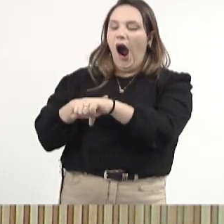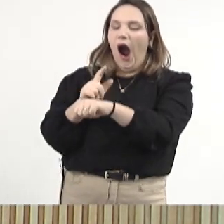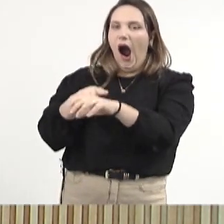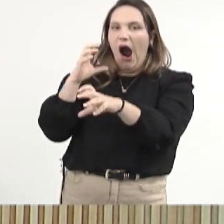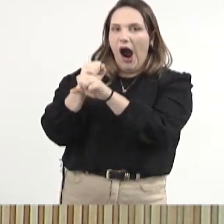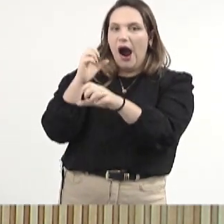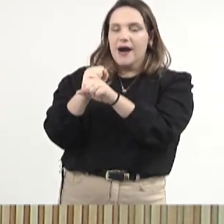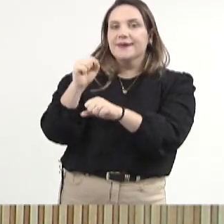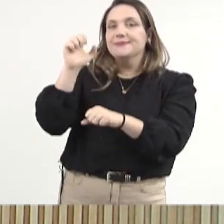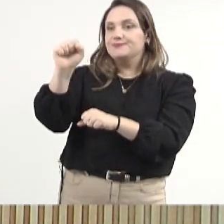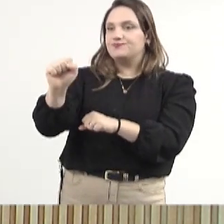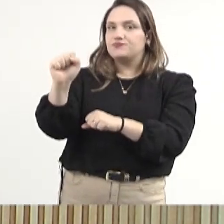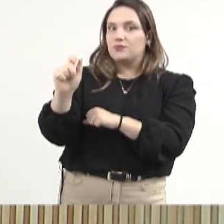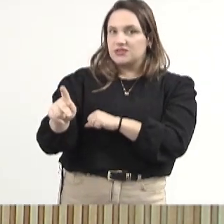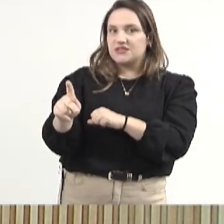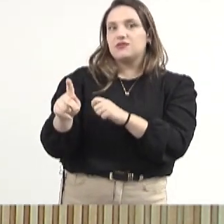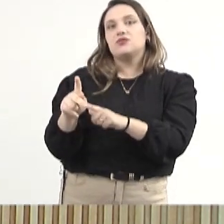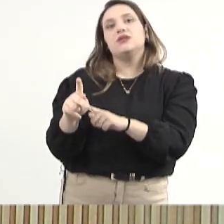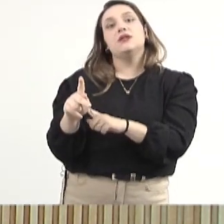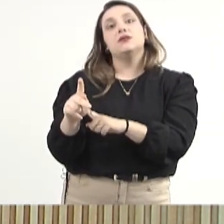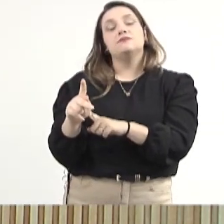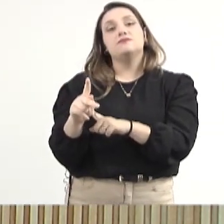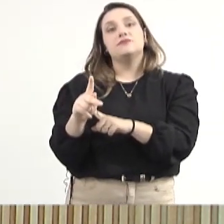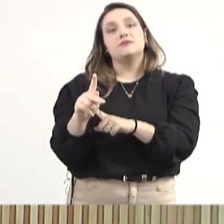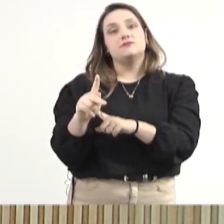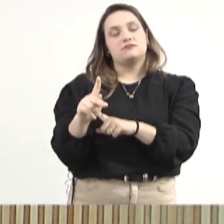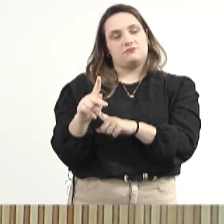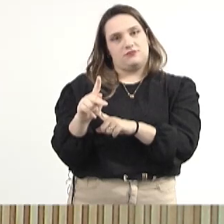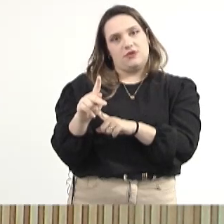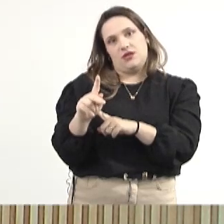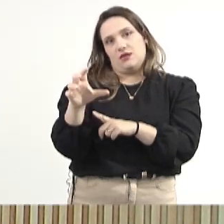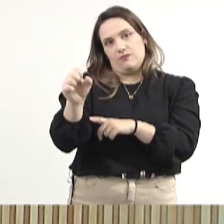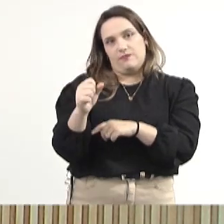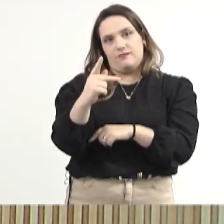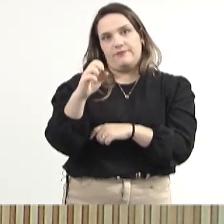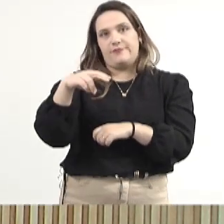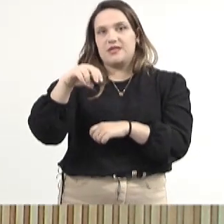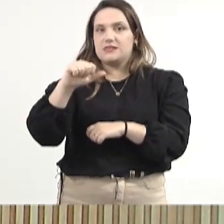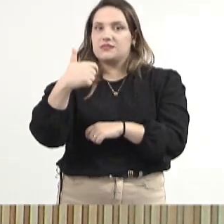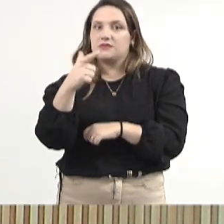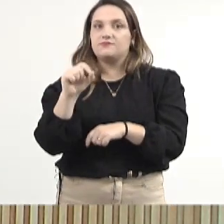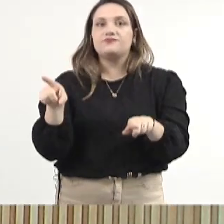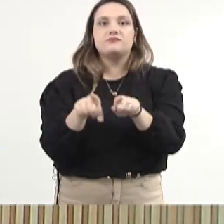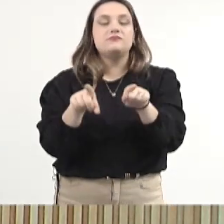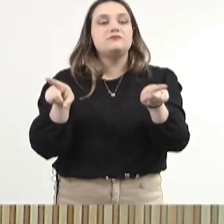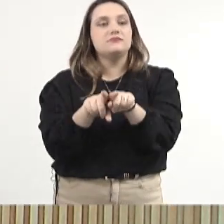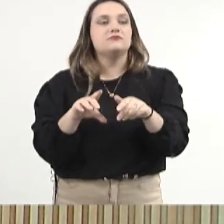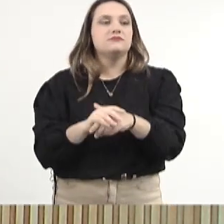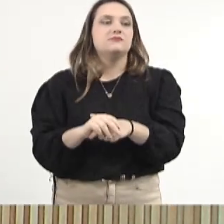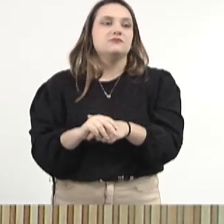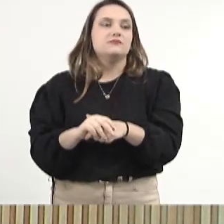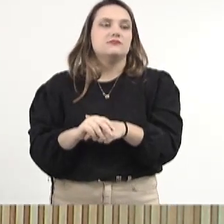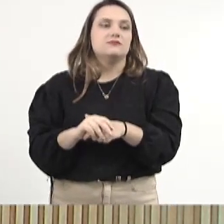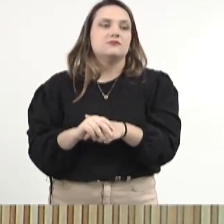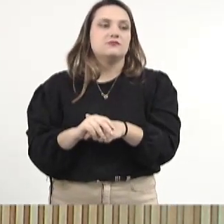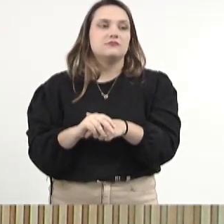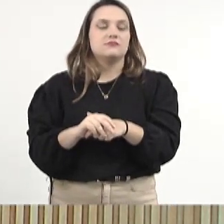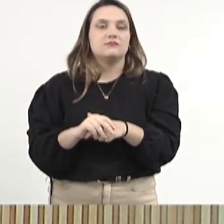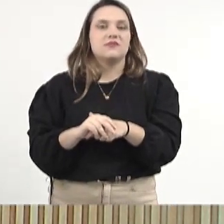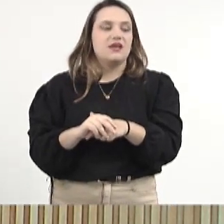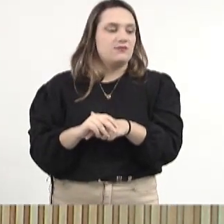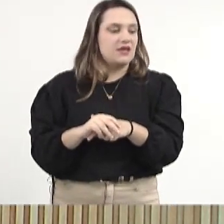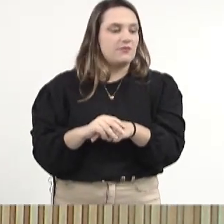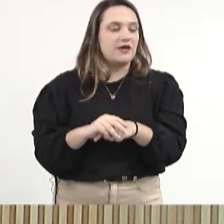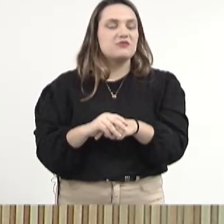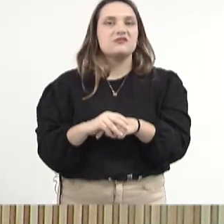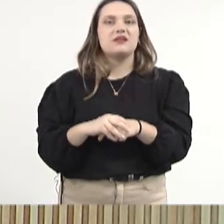dos militares para fins de aposentadoria e também algumas dúvidas com relação à concessão.